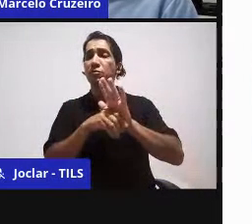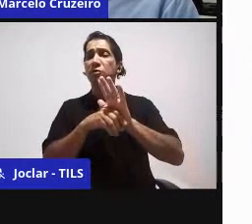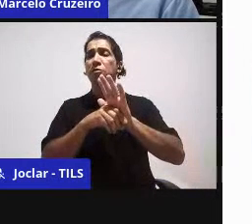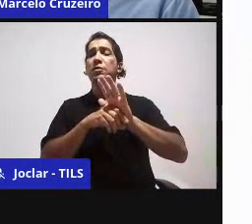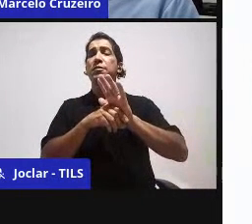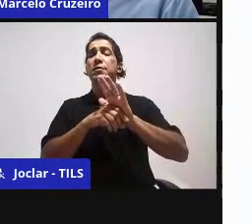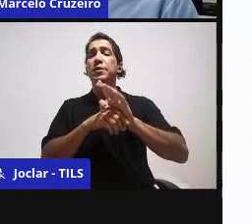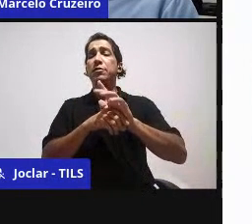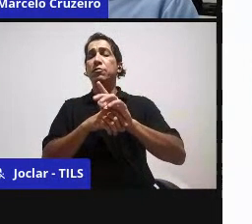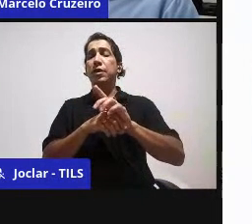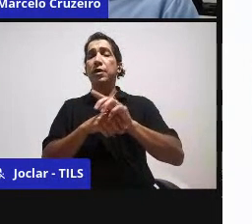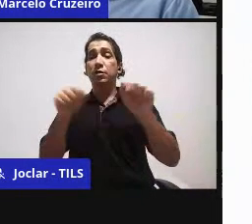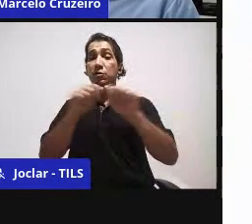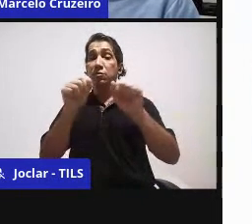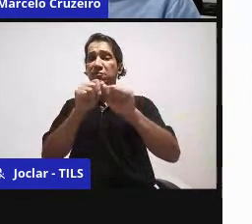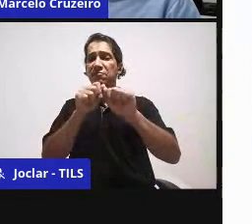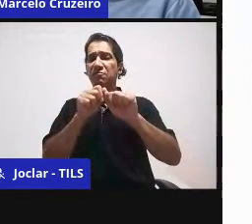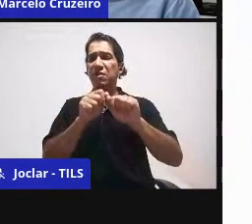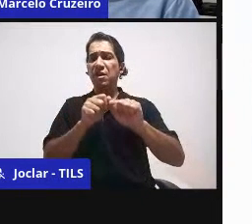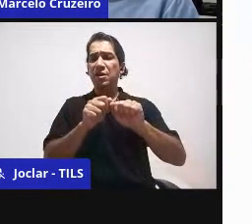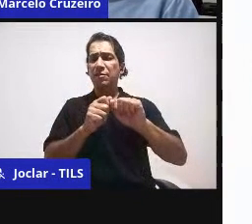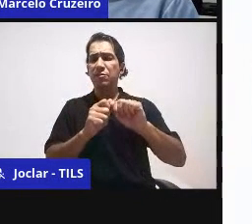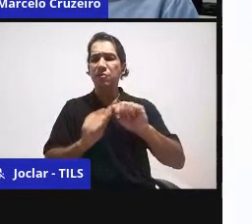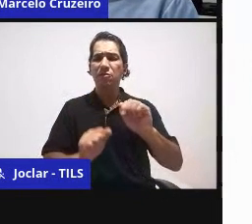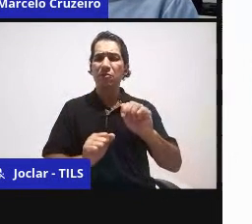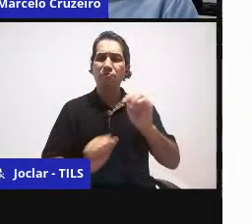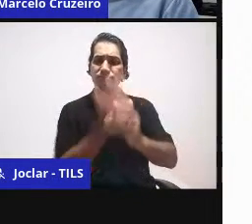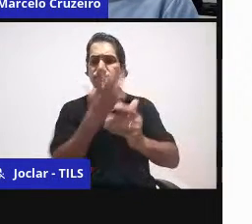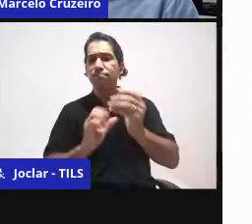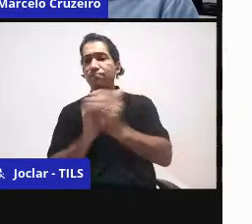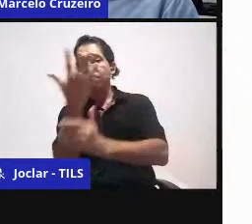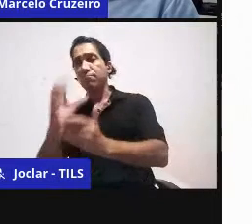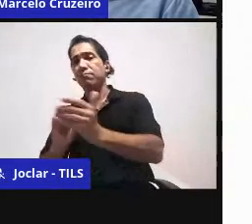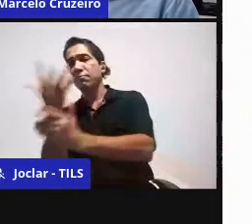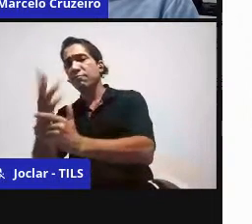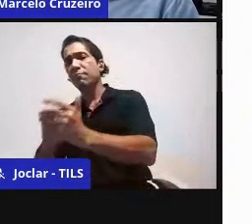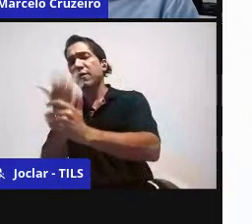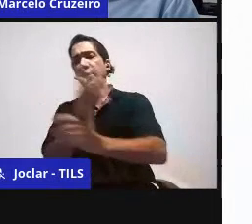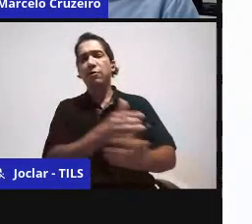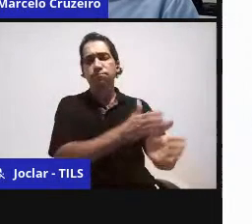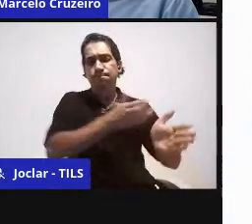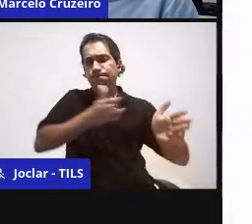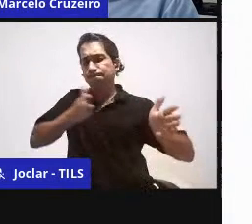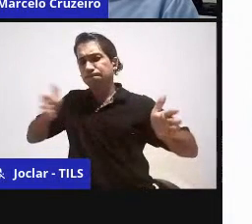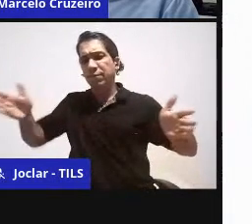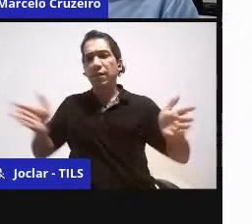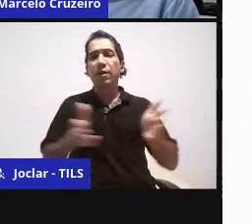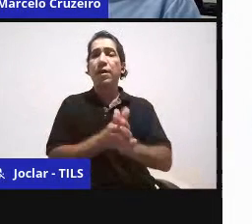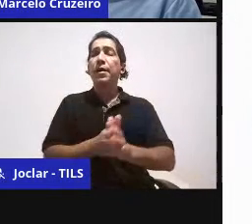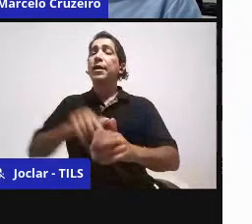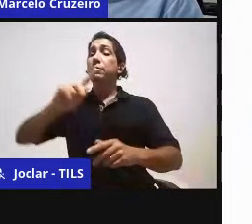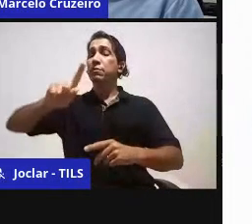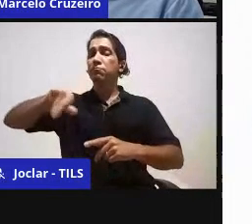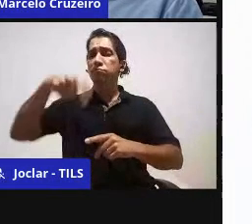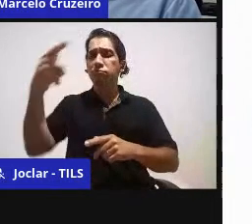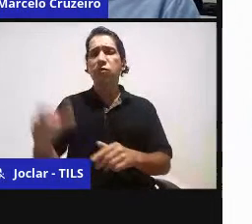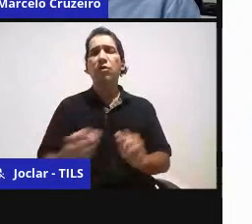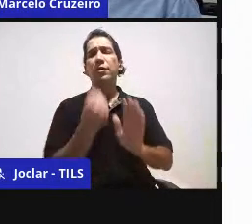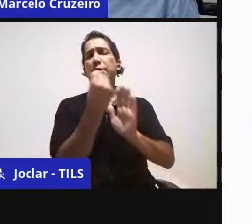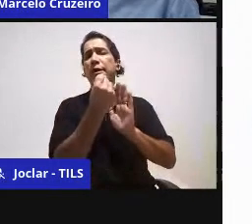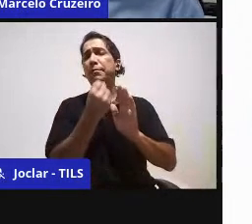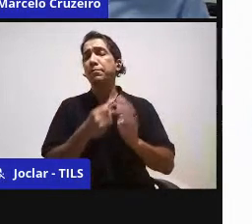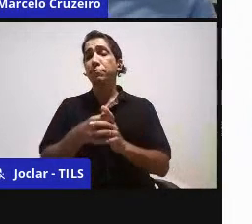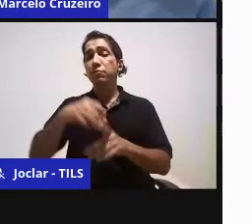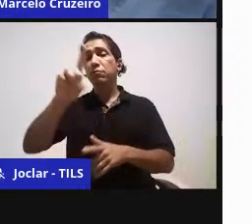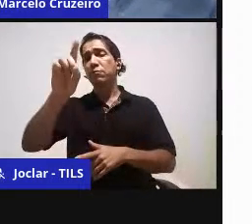né. A terceira revolução industrial, já na década, no início, no final da década de 60, no início da década de 70, onde